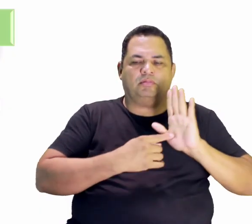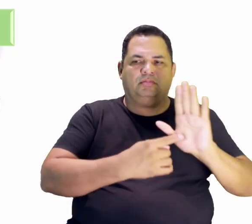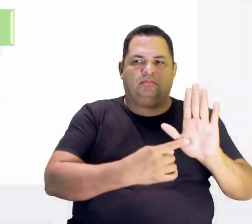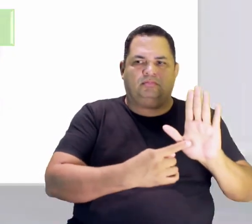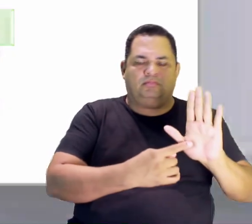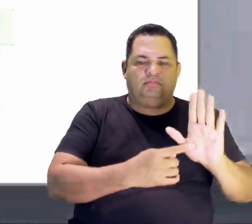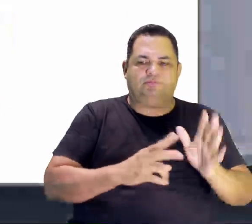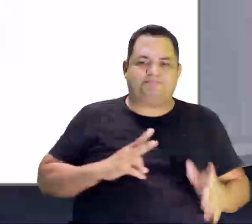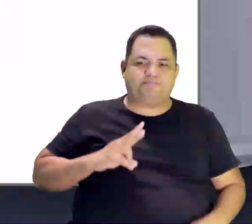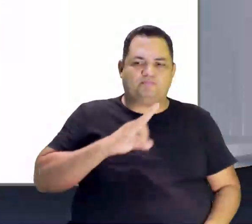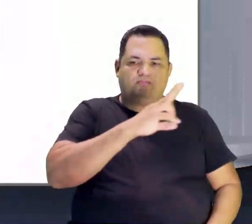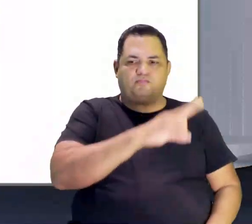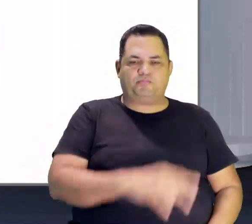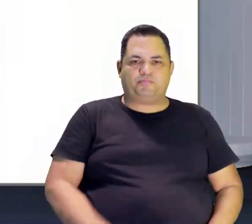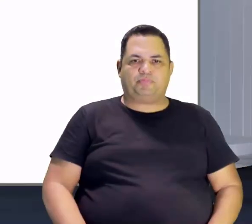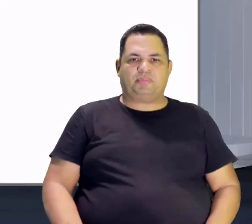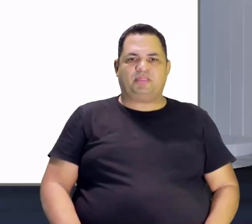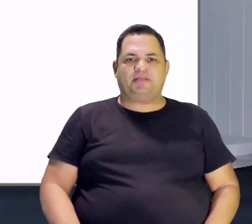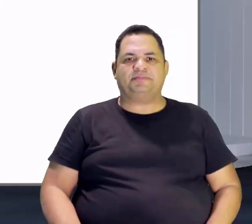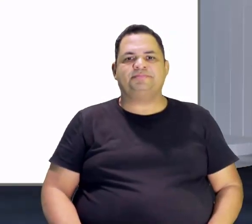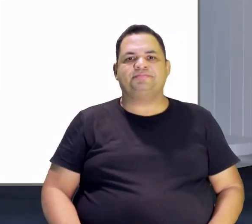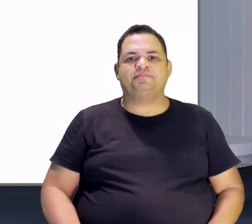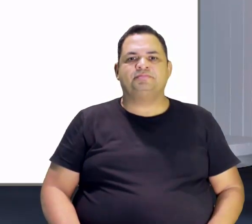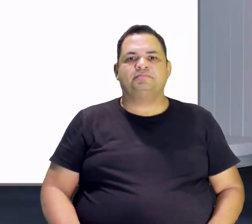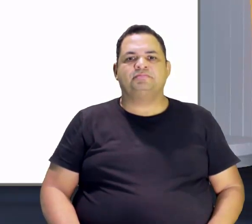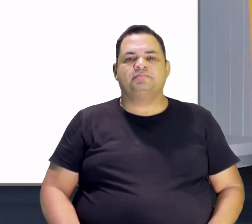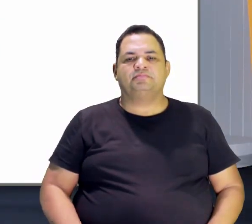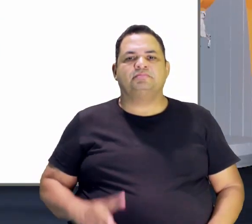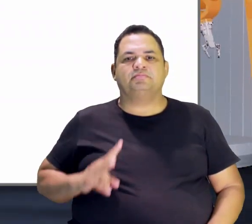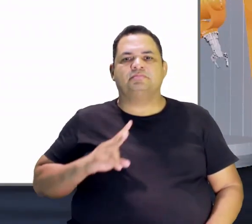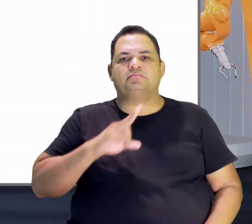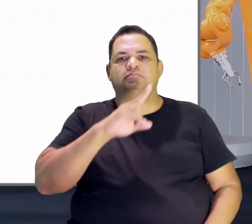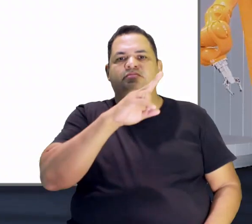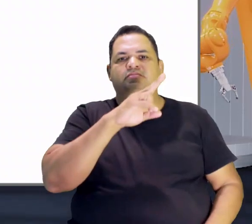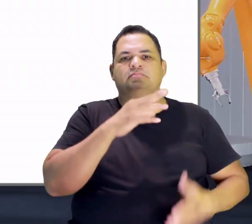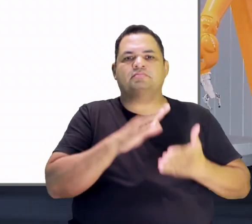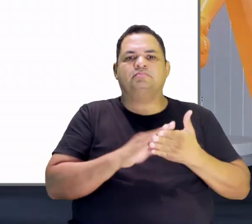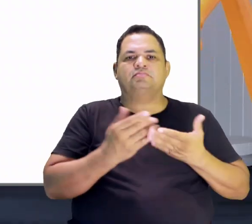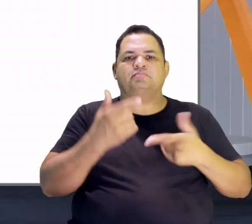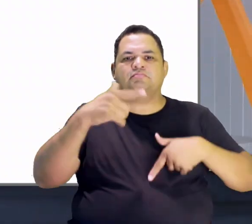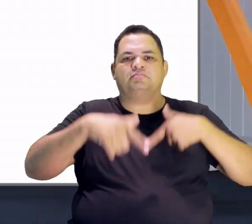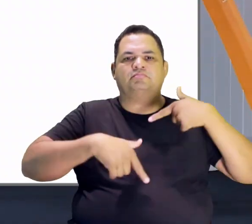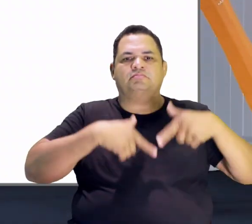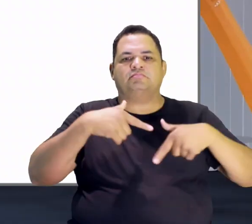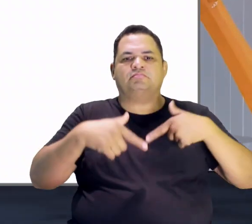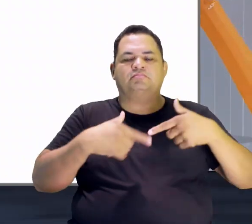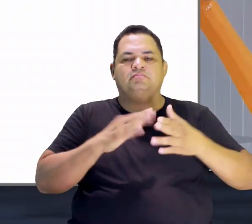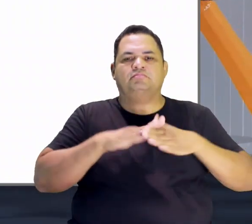da força. Então, presta bem atenção, força, ela